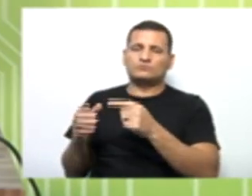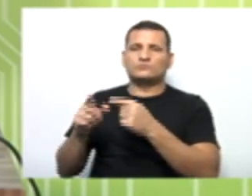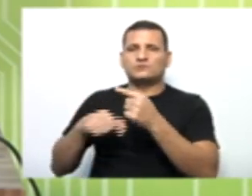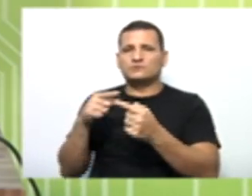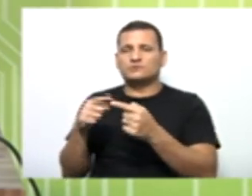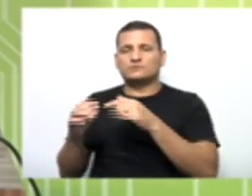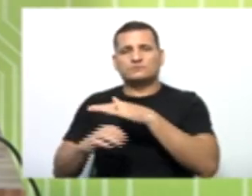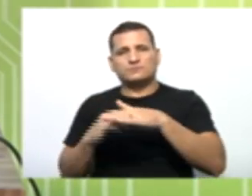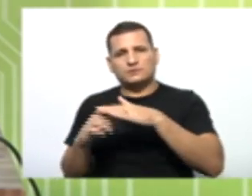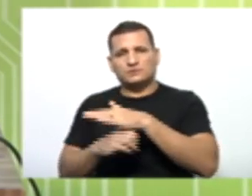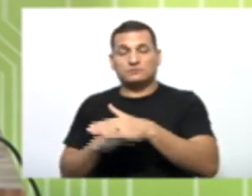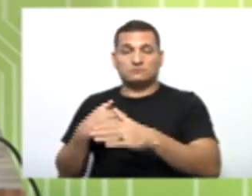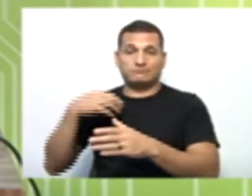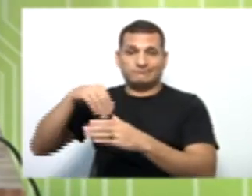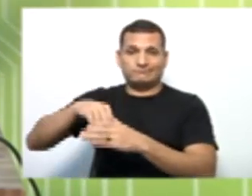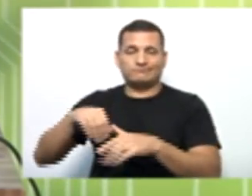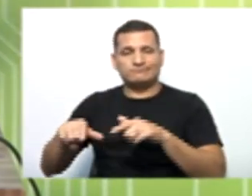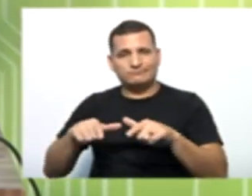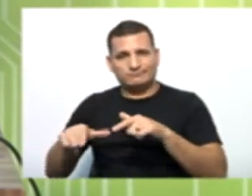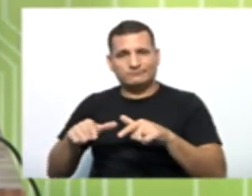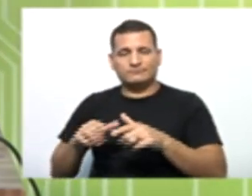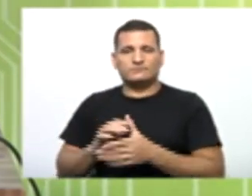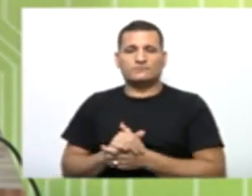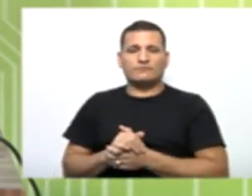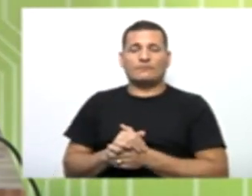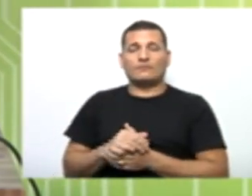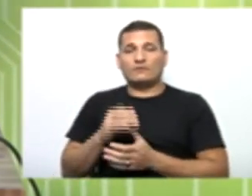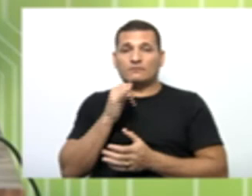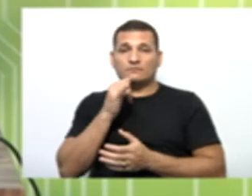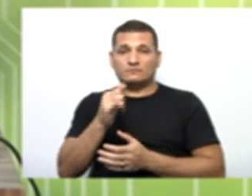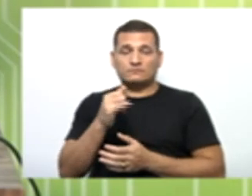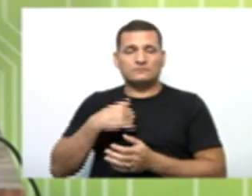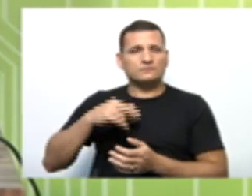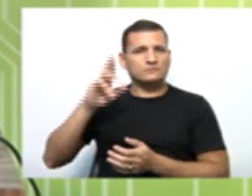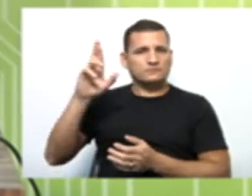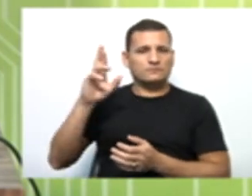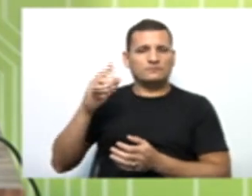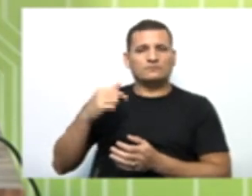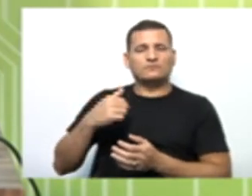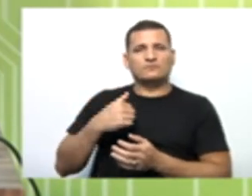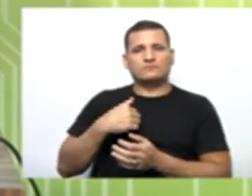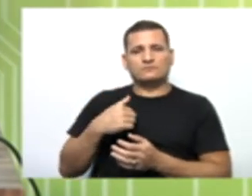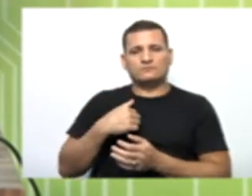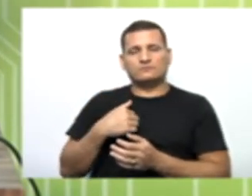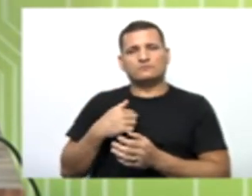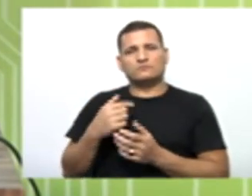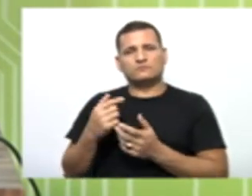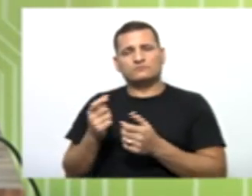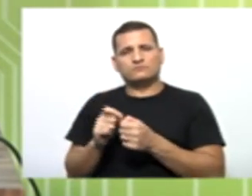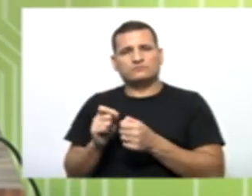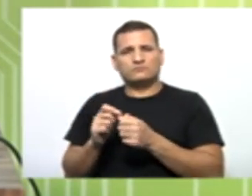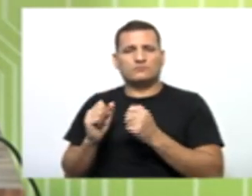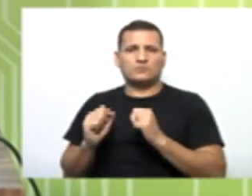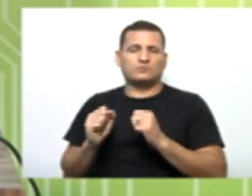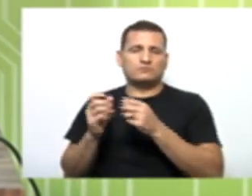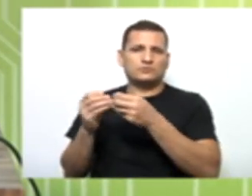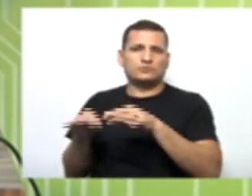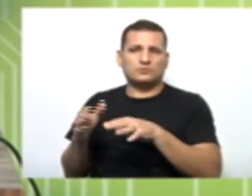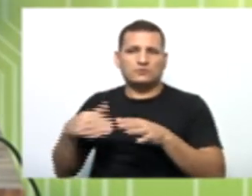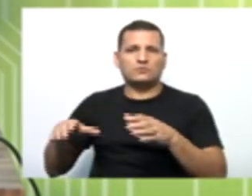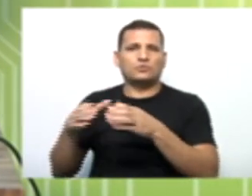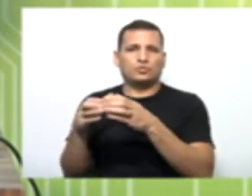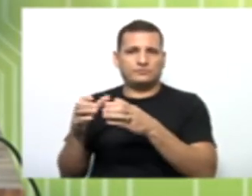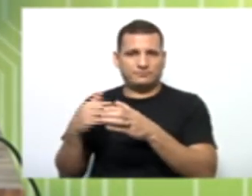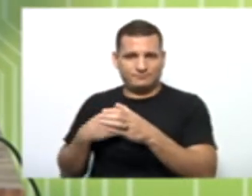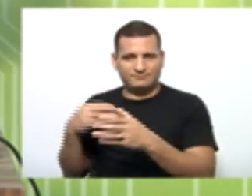do qual eu faço parte. Se uma decisão que eu venha a tomar possa prejudicar o grupo do qual eu faço parte,